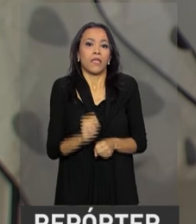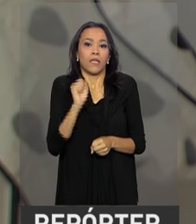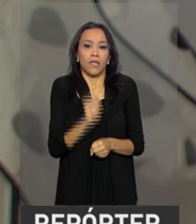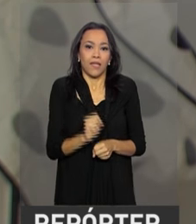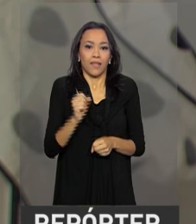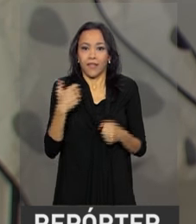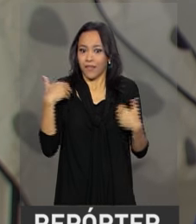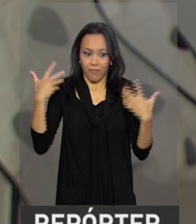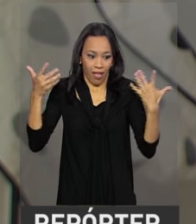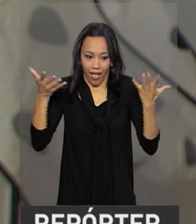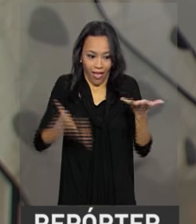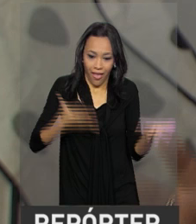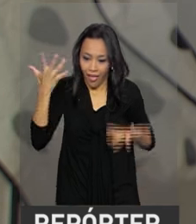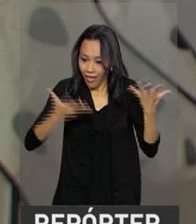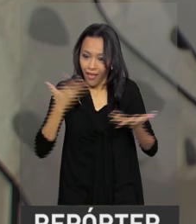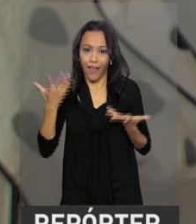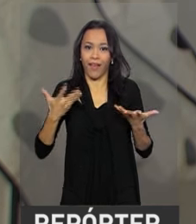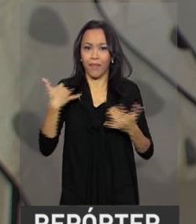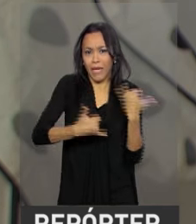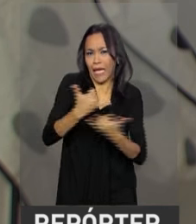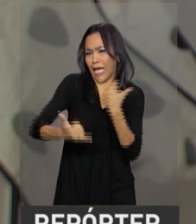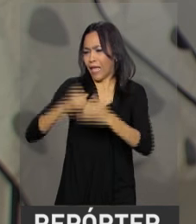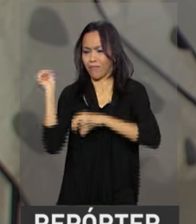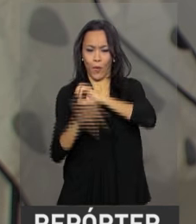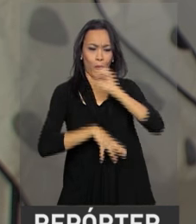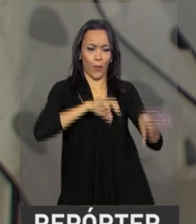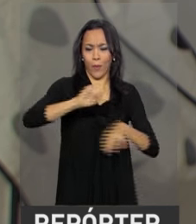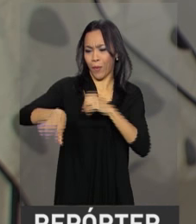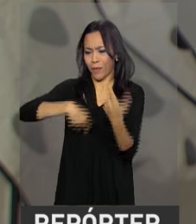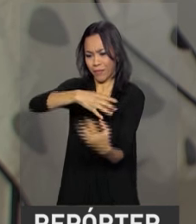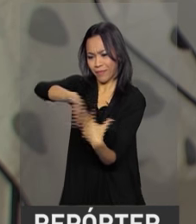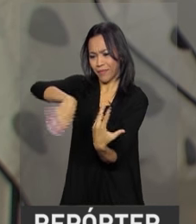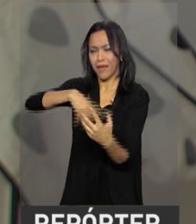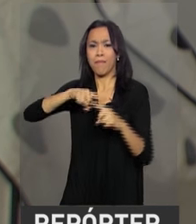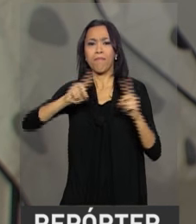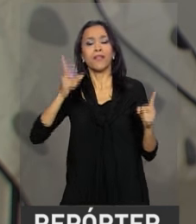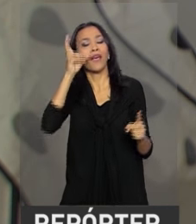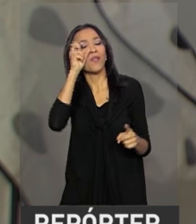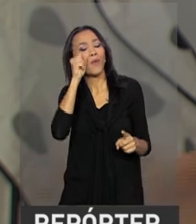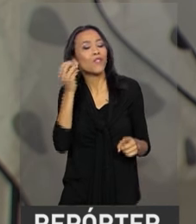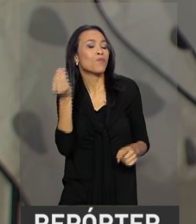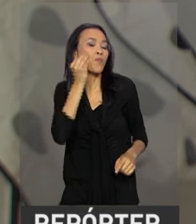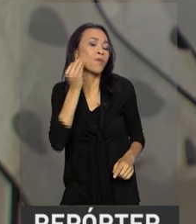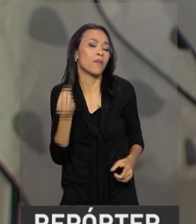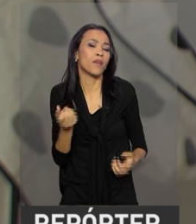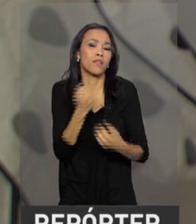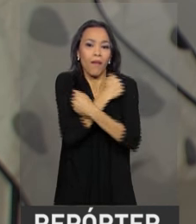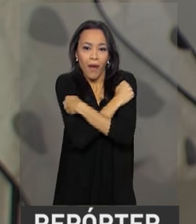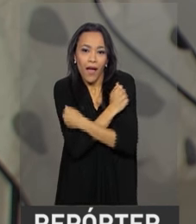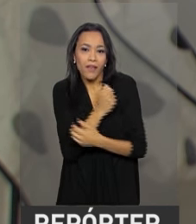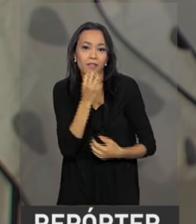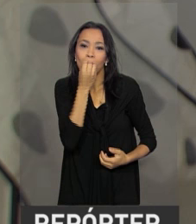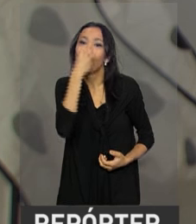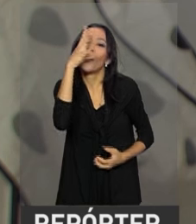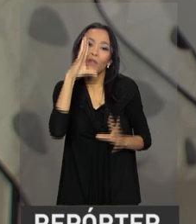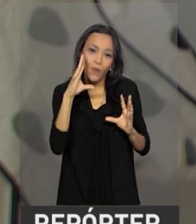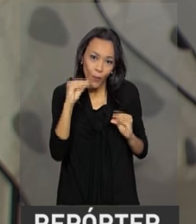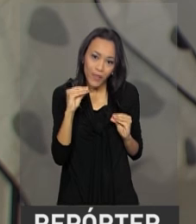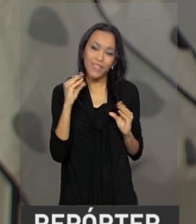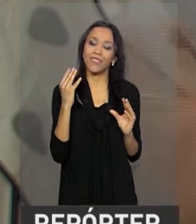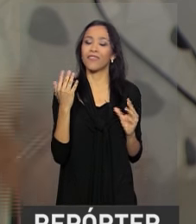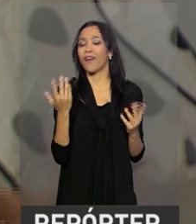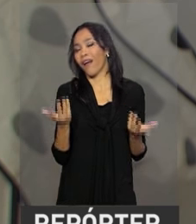casa abaixo, fazendo, jogando, tem brinquedo pela casa inteira. Mas quando chega a noite, te dá um beijo, dá um abraço de boa noite,